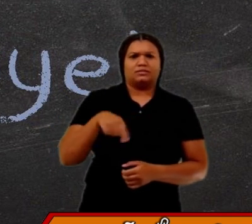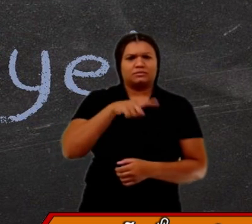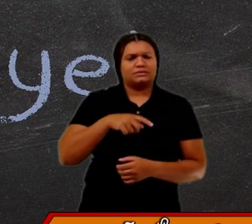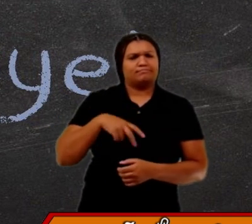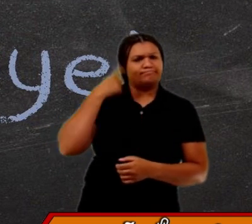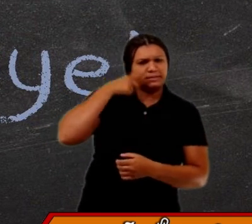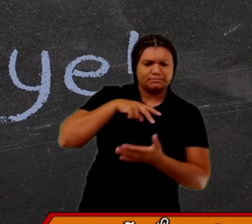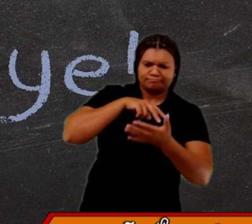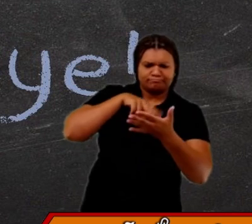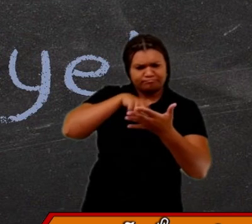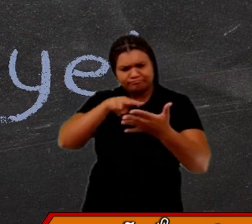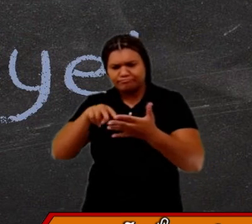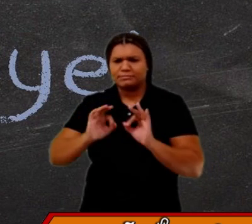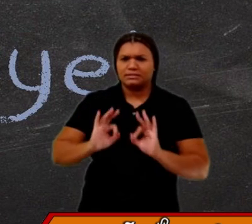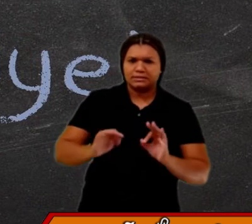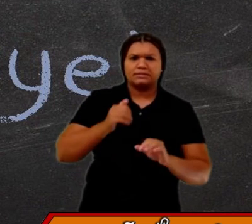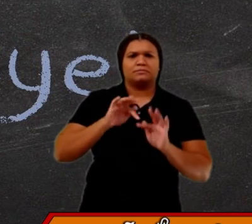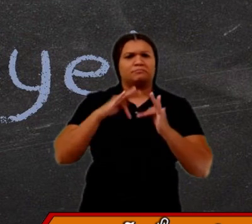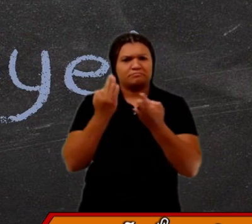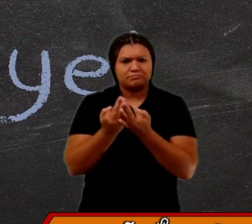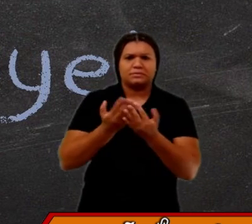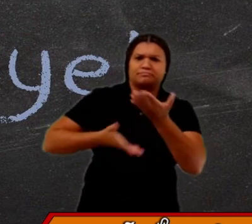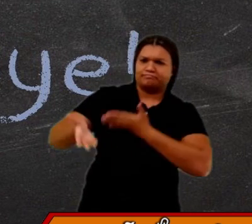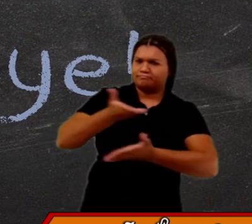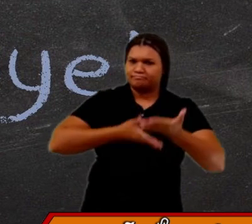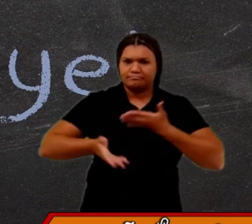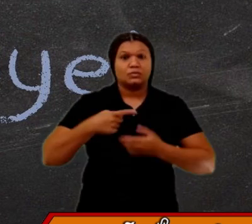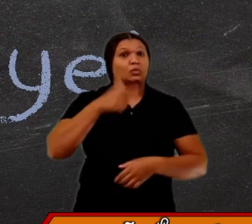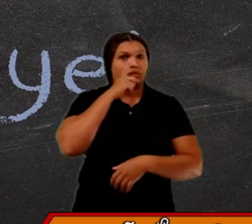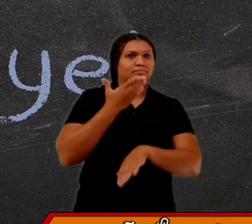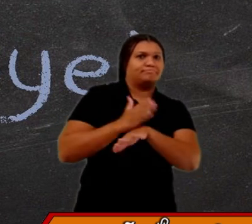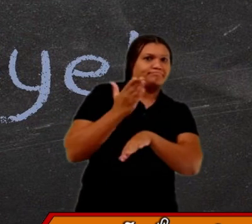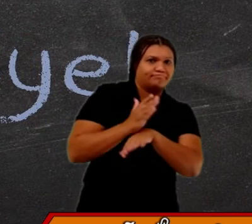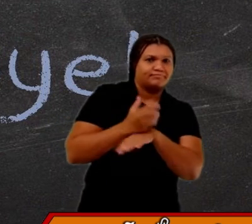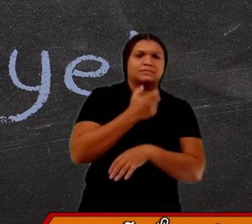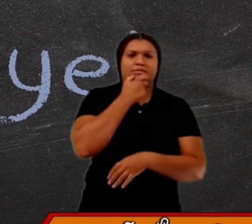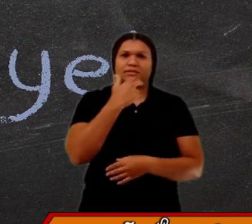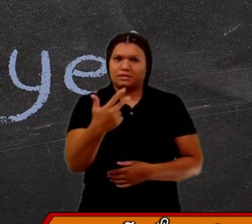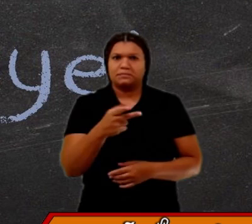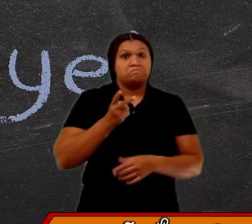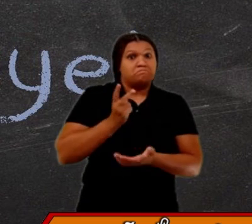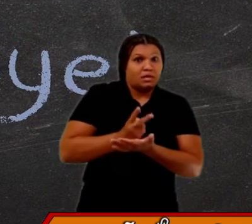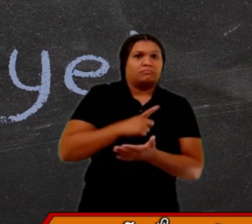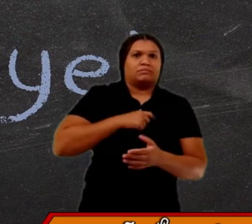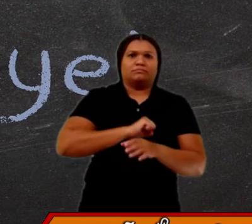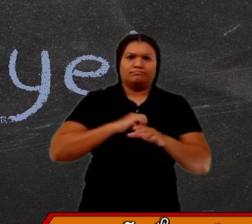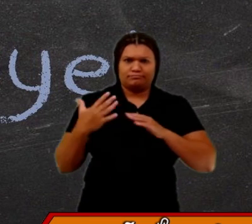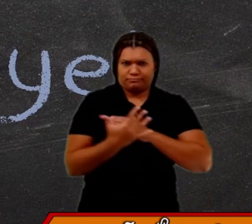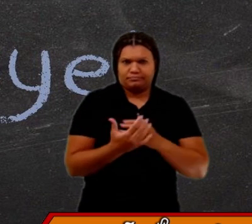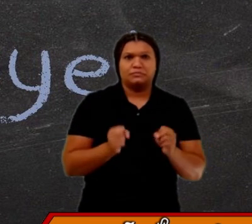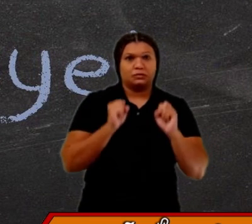pais para os seus amigos só assim você vai continuar praticando a língua inglesa mesmo nesse período de pandemia certinho